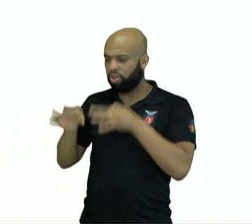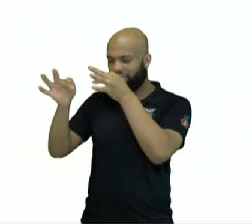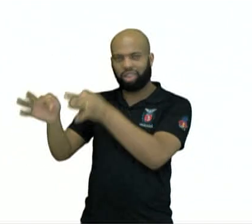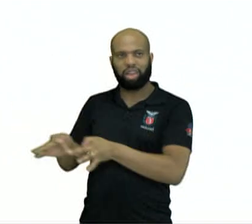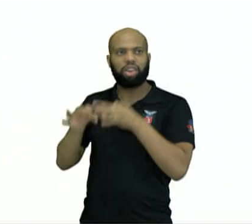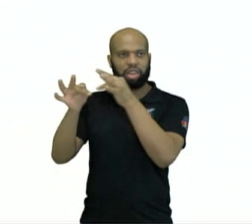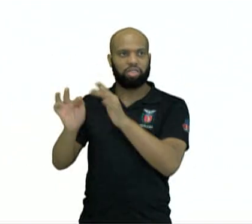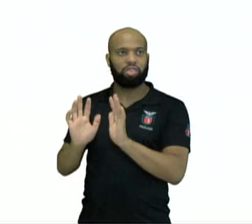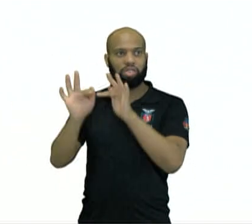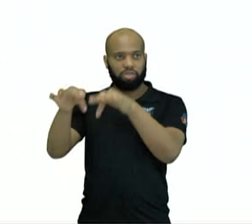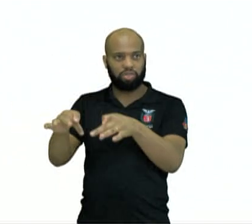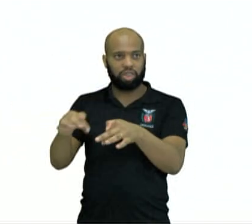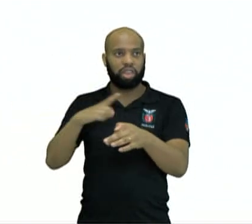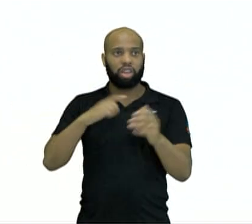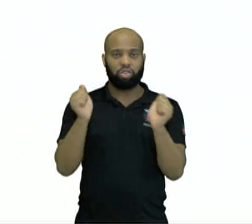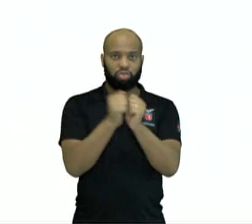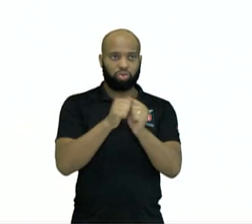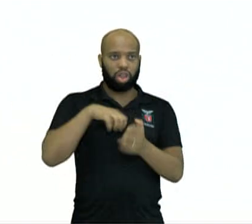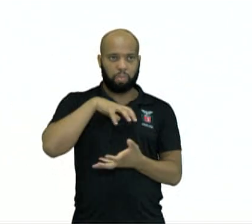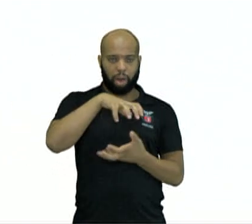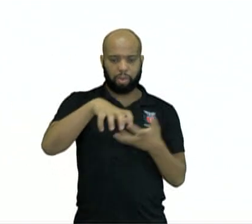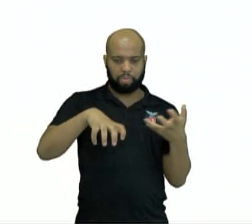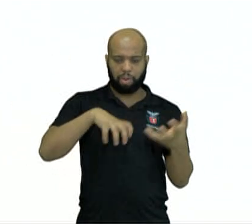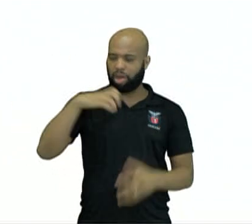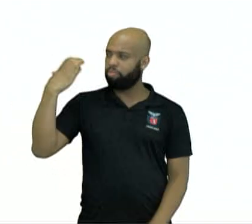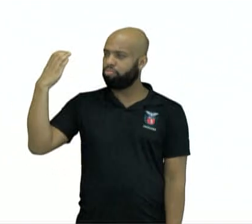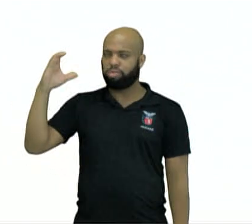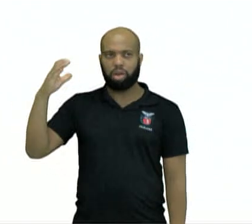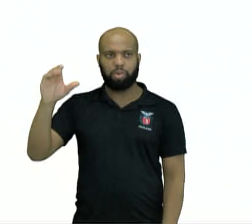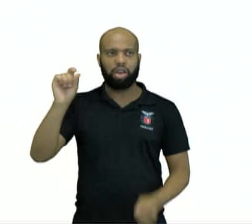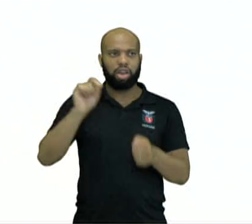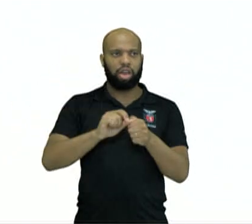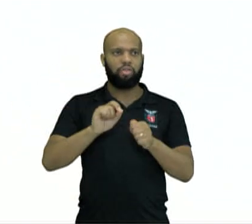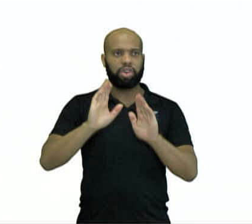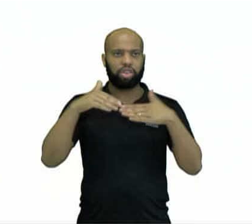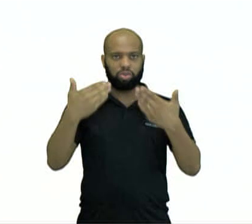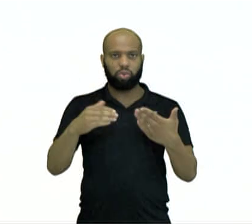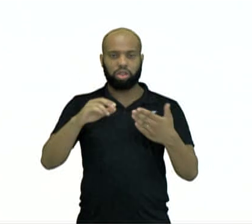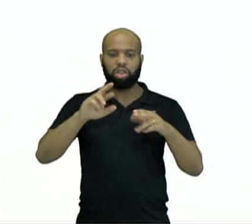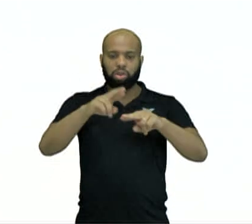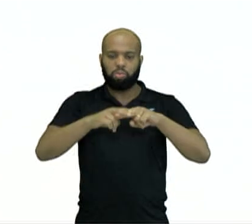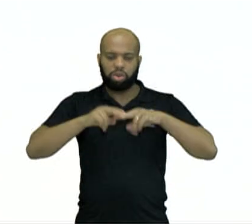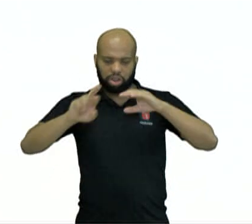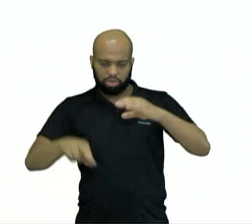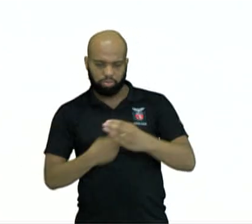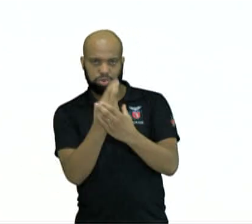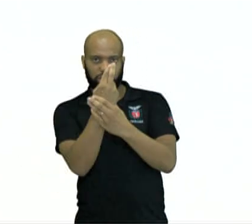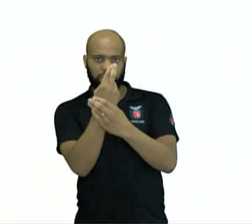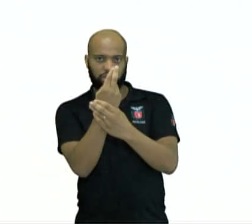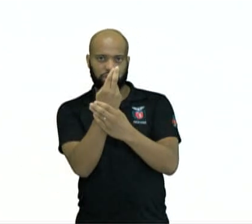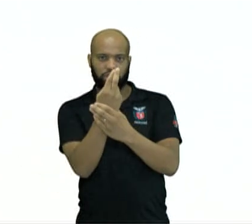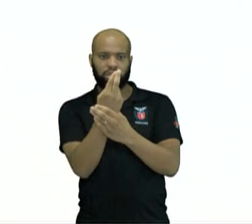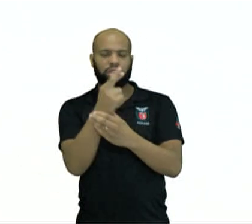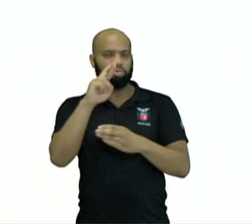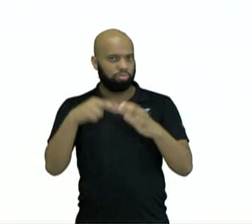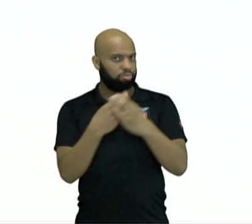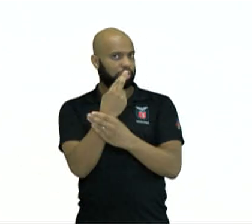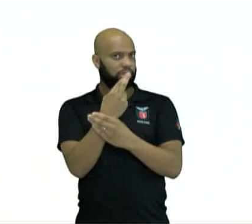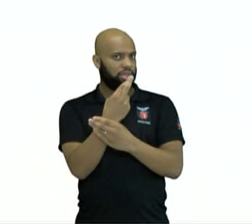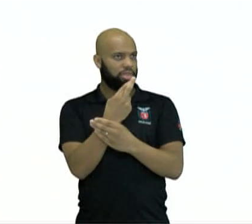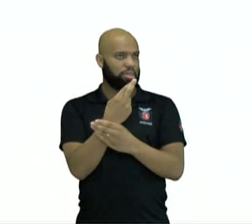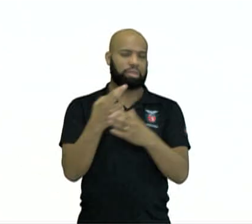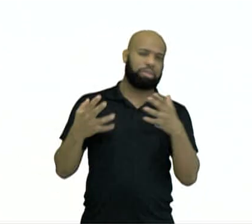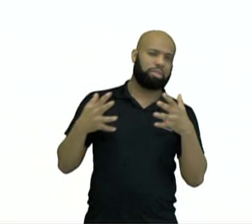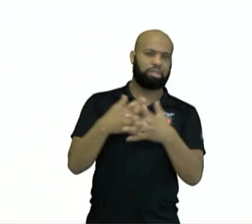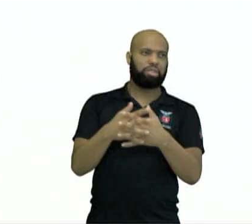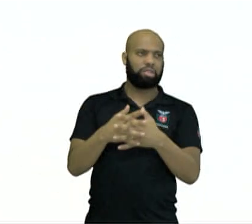feudalismo, paralelamente à Revolução Científica, realizada pelo Renascimento. Um pouquinho confuso aí,